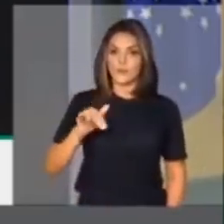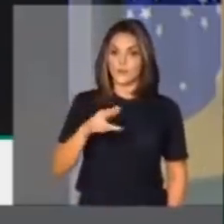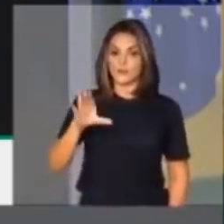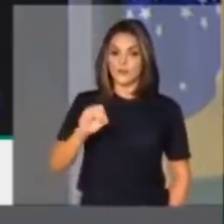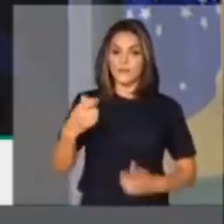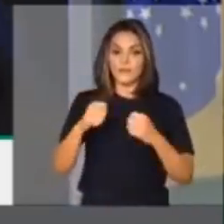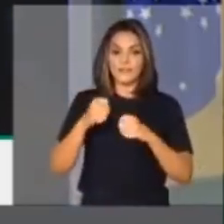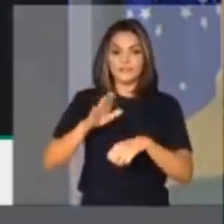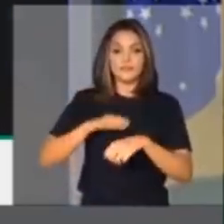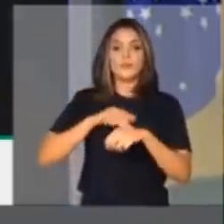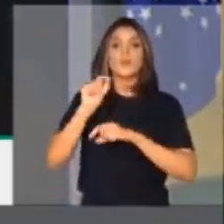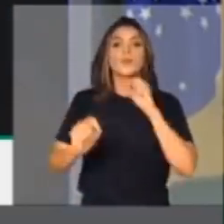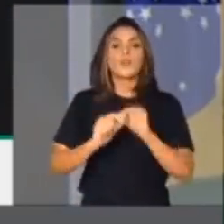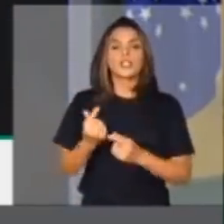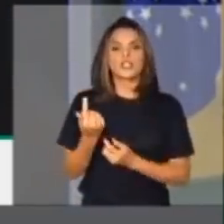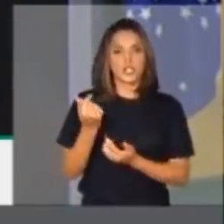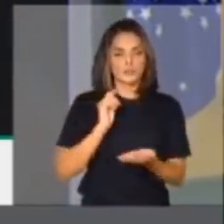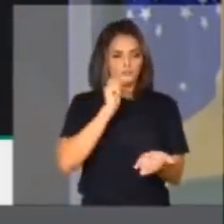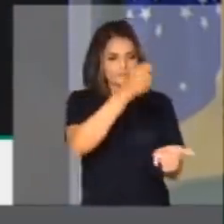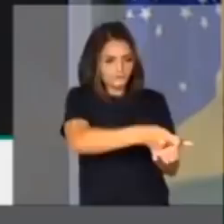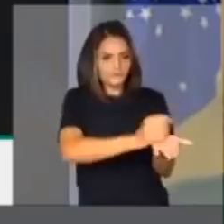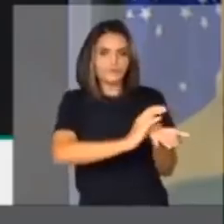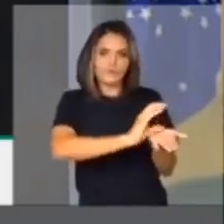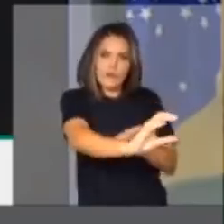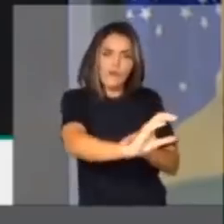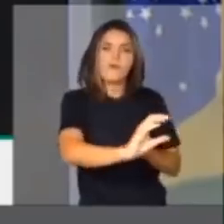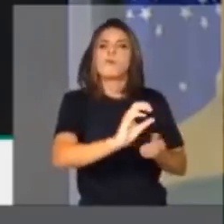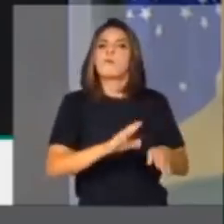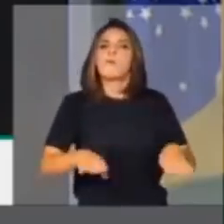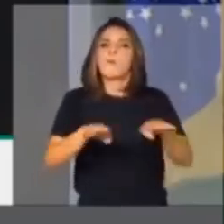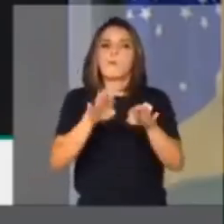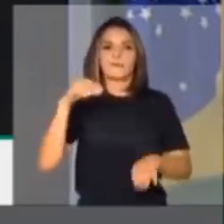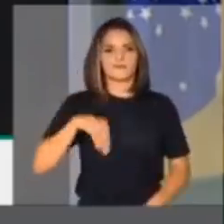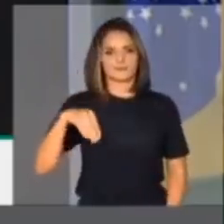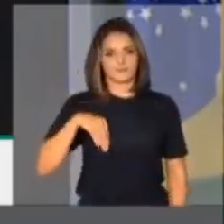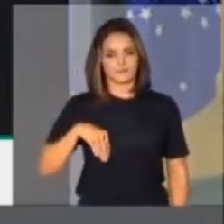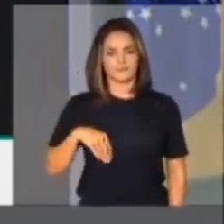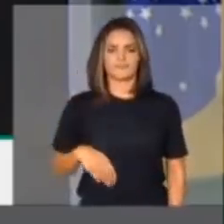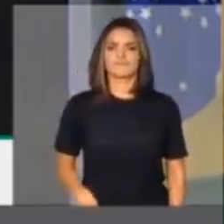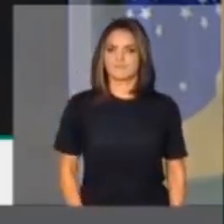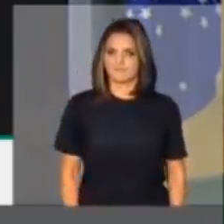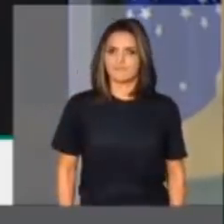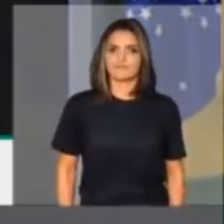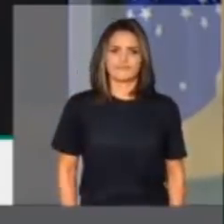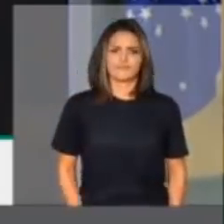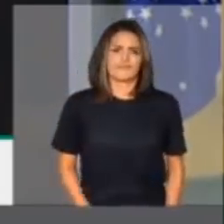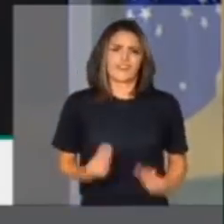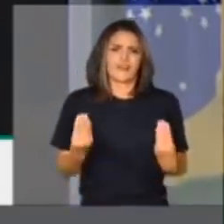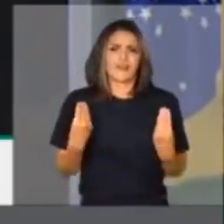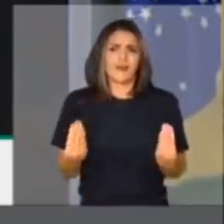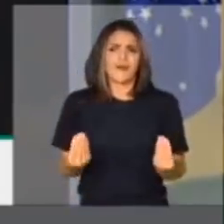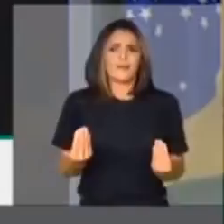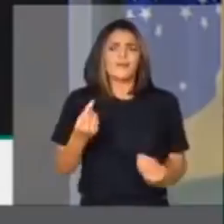dos próprios bolsos, vai ter que tirar dinheiro do Tesouro para fazer essa equiparação, para fazer essa paridade. É